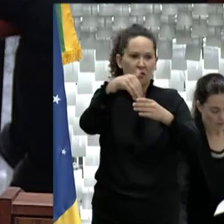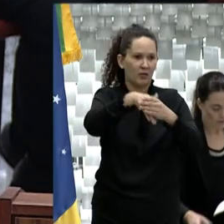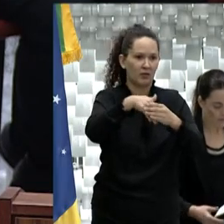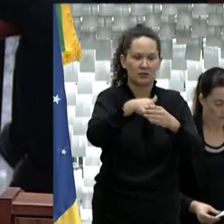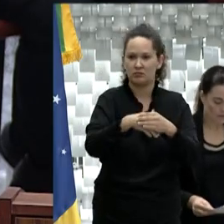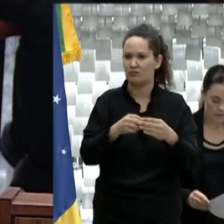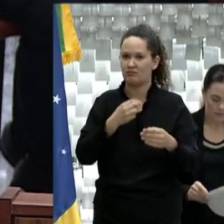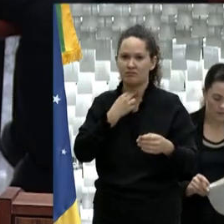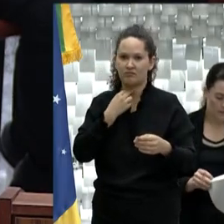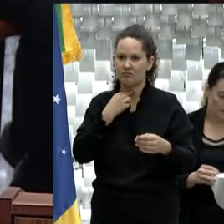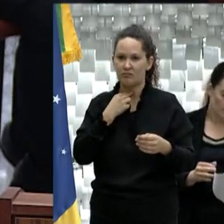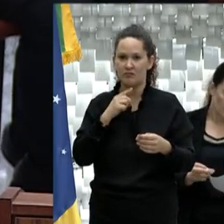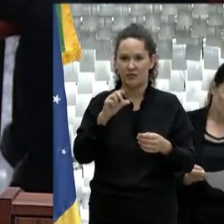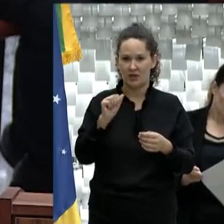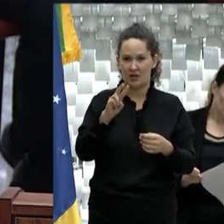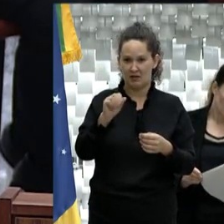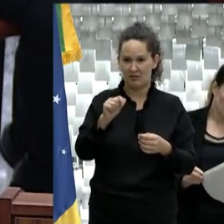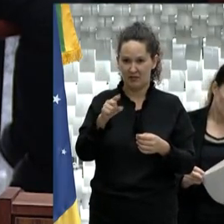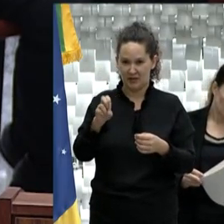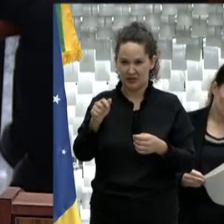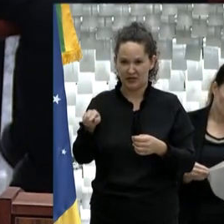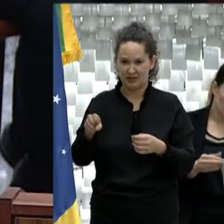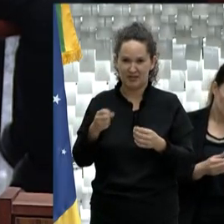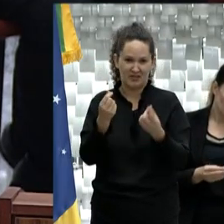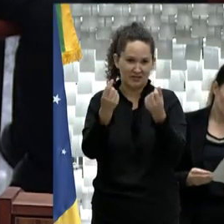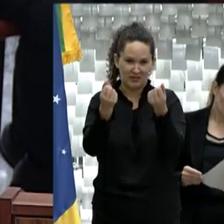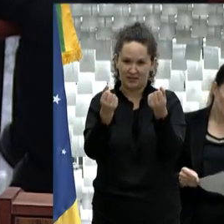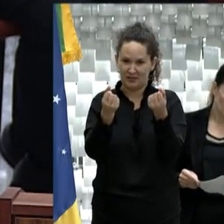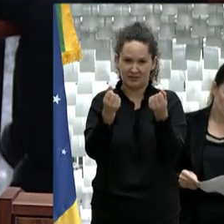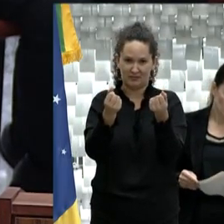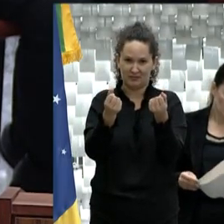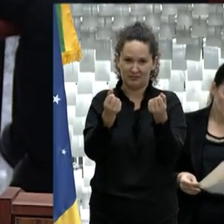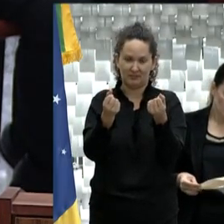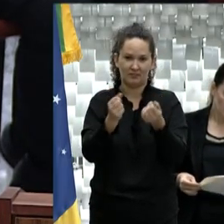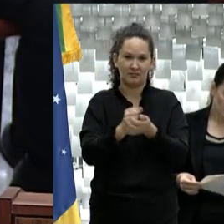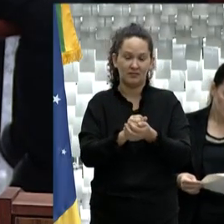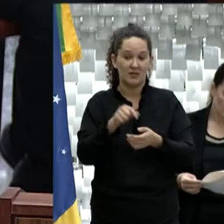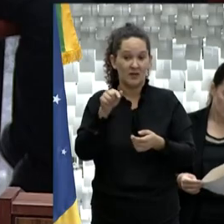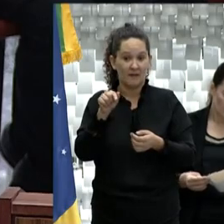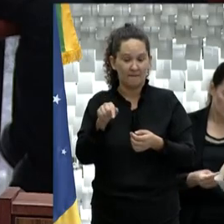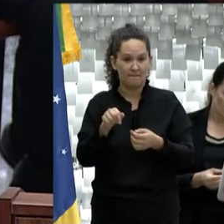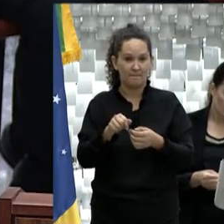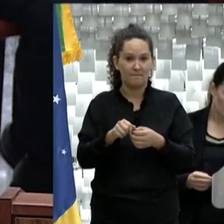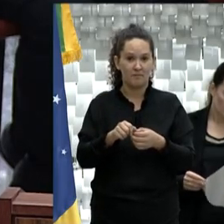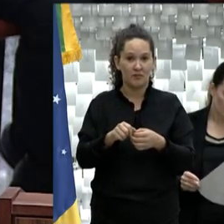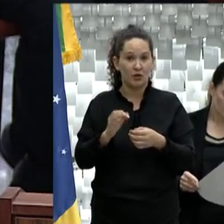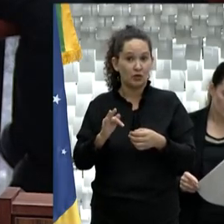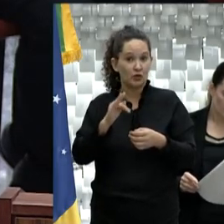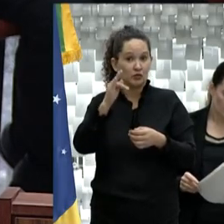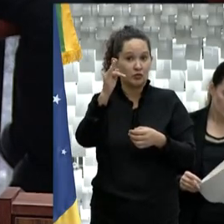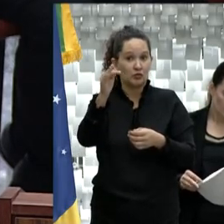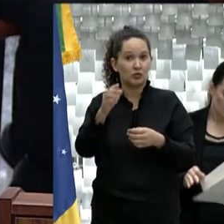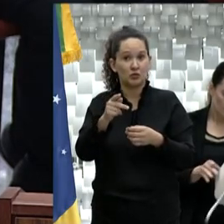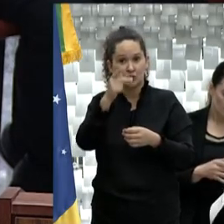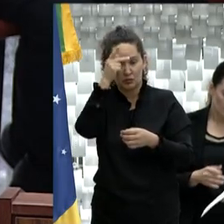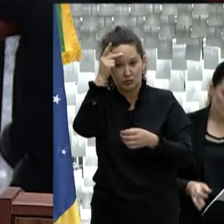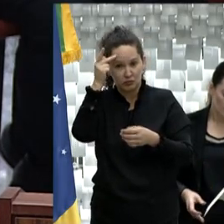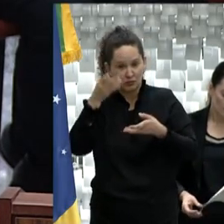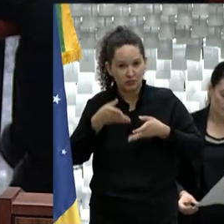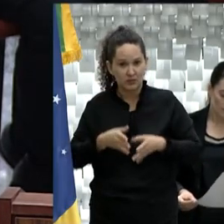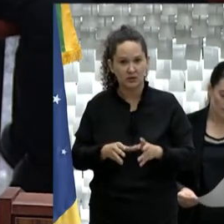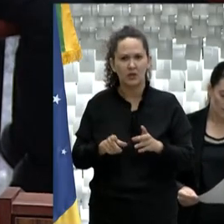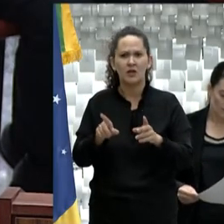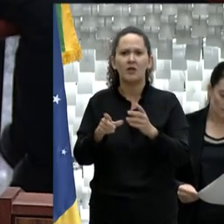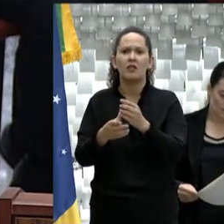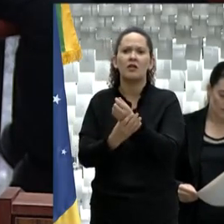pela lavagem de dinheiro sem punição dos infratores. Esta e as futuras gerações têm o